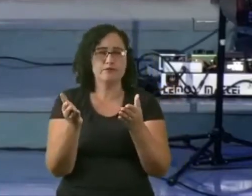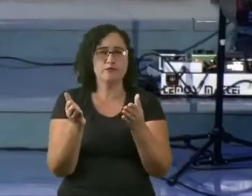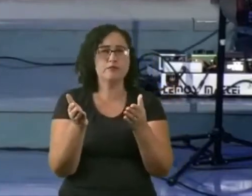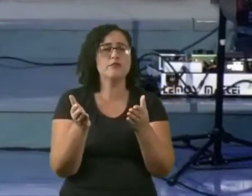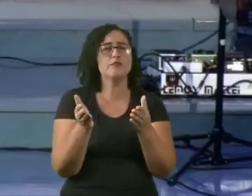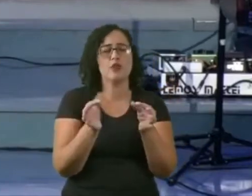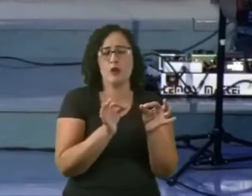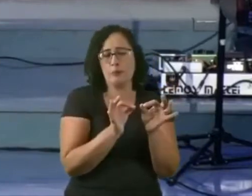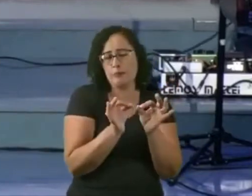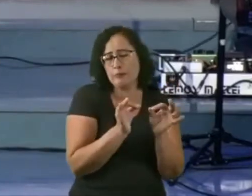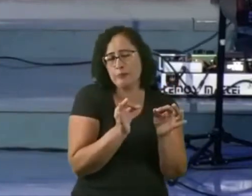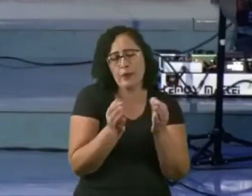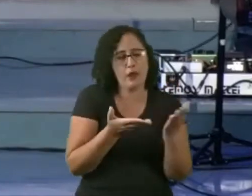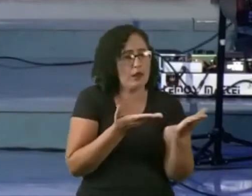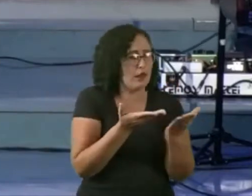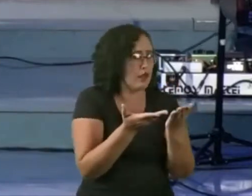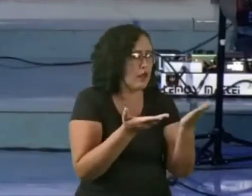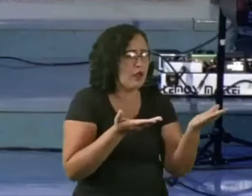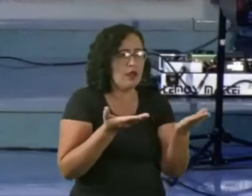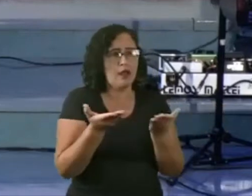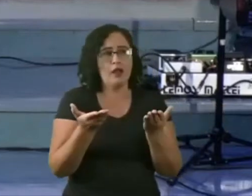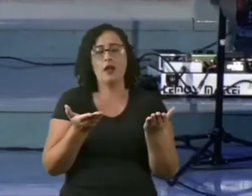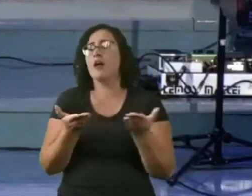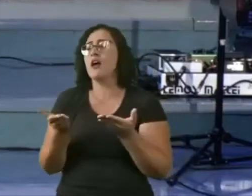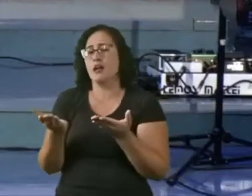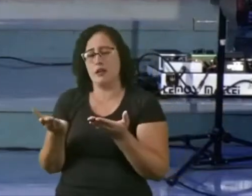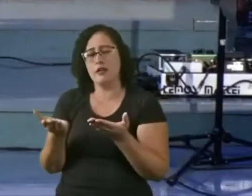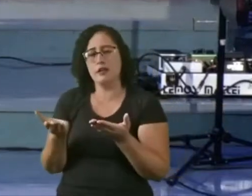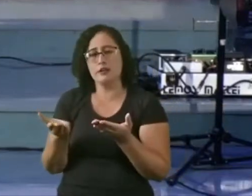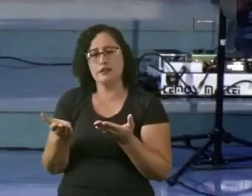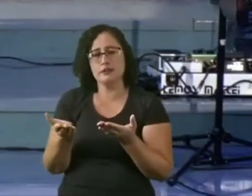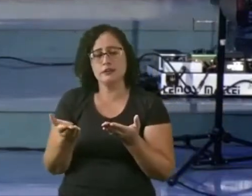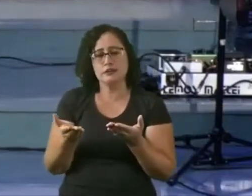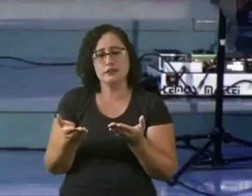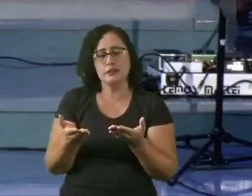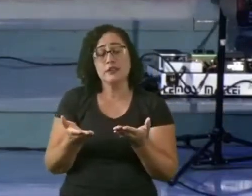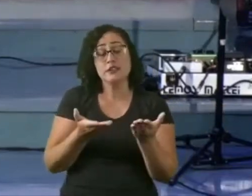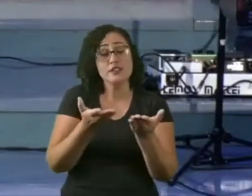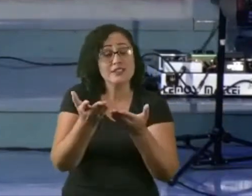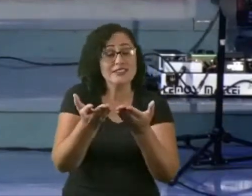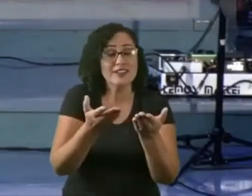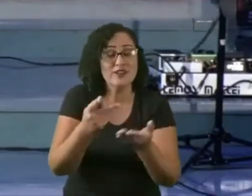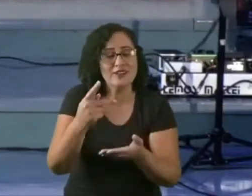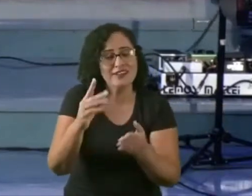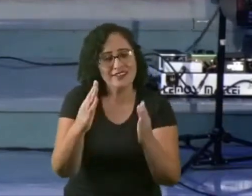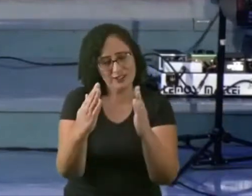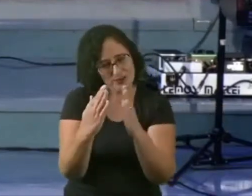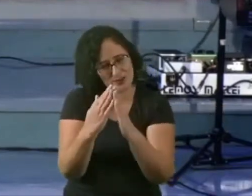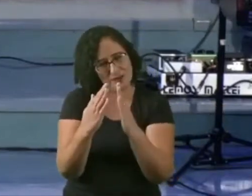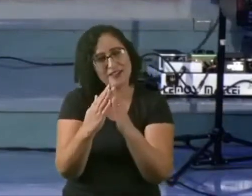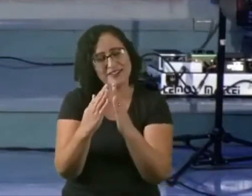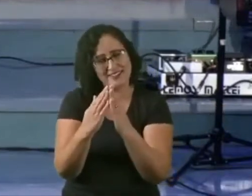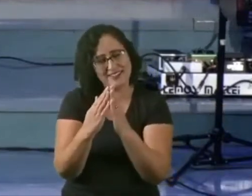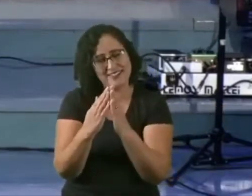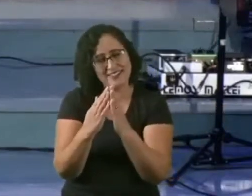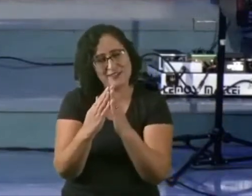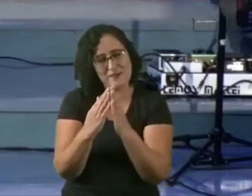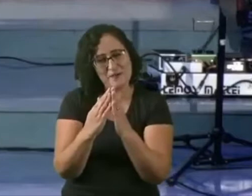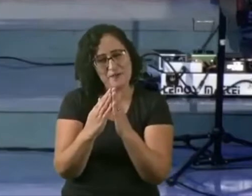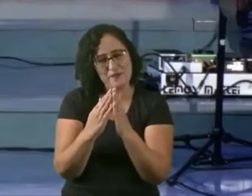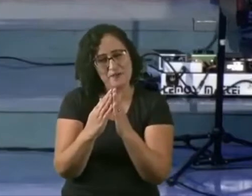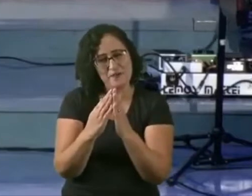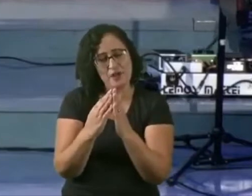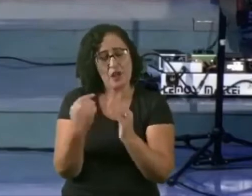preparada para servir a tua vida aí na tua casa. Sei que não temos como estar juntos aqui, mas